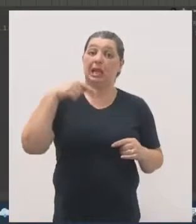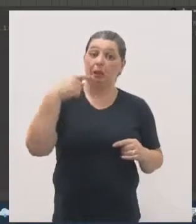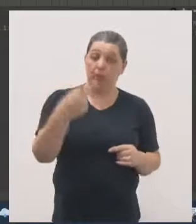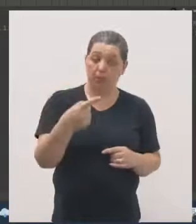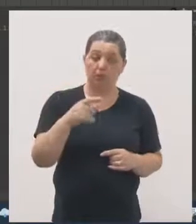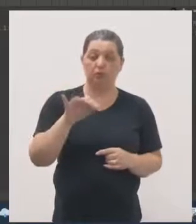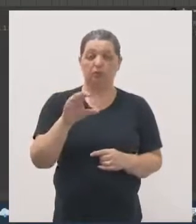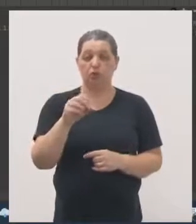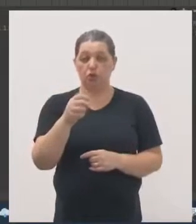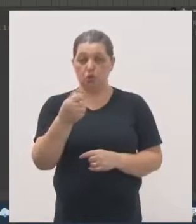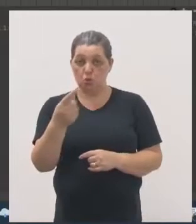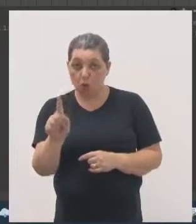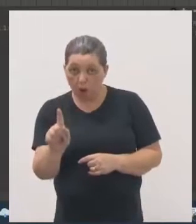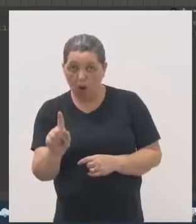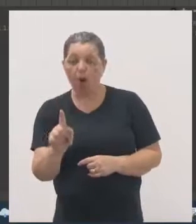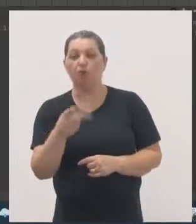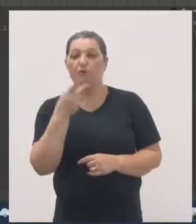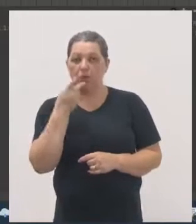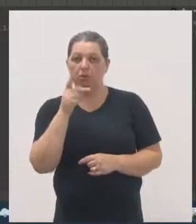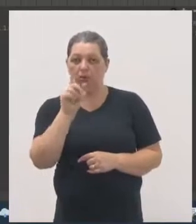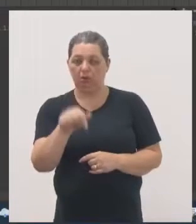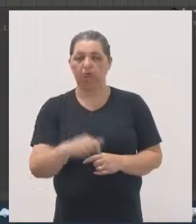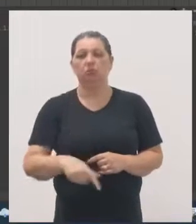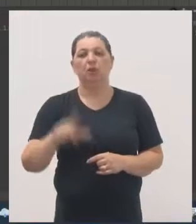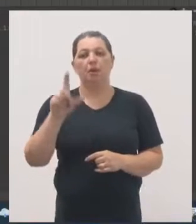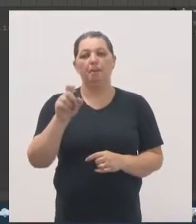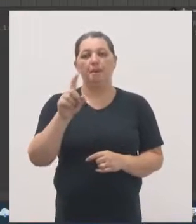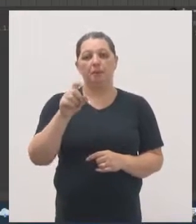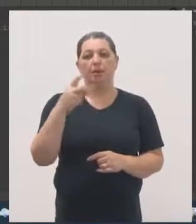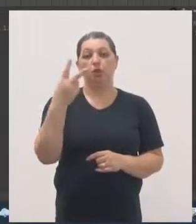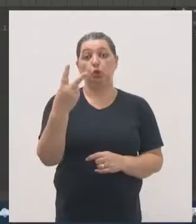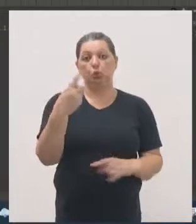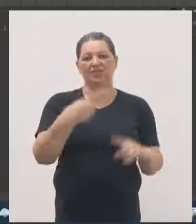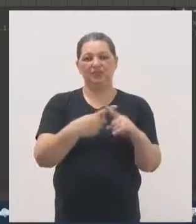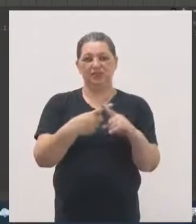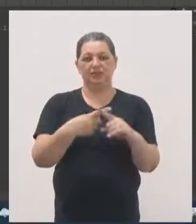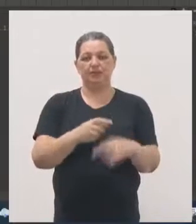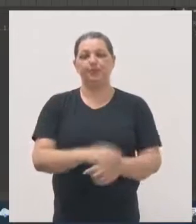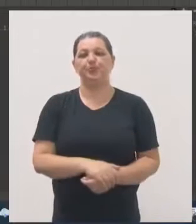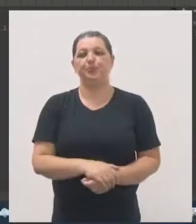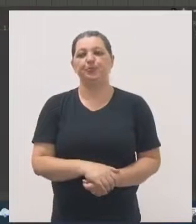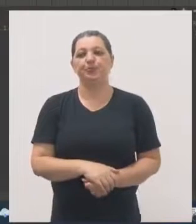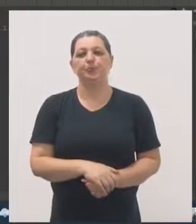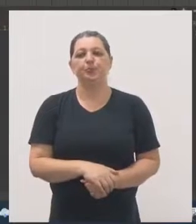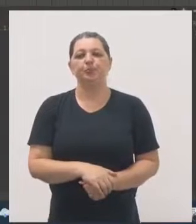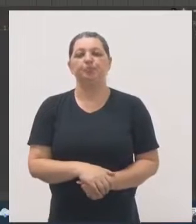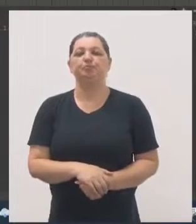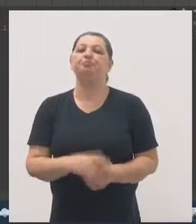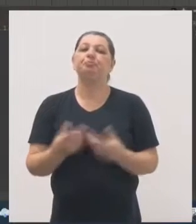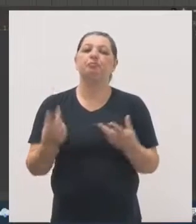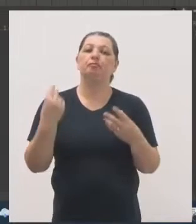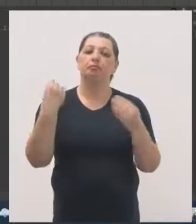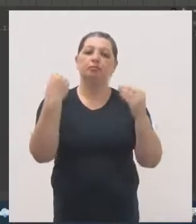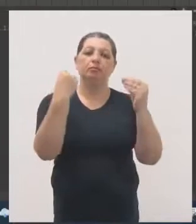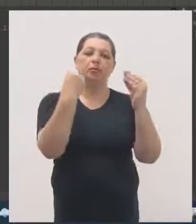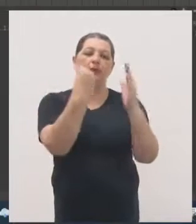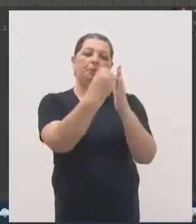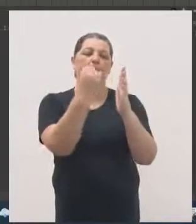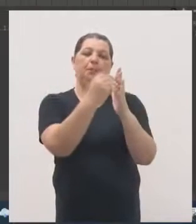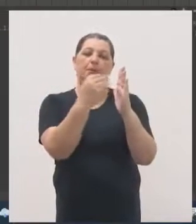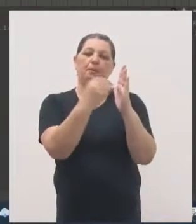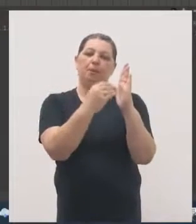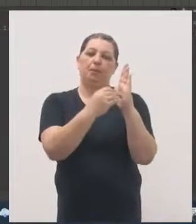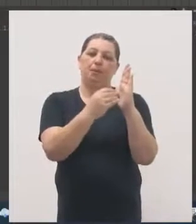que falou. Então você clica 2 vezes no espaço em branco e vai inserindo os nomes para vocês não